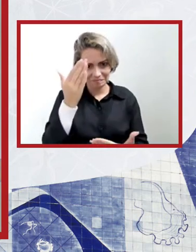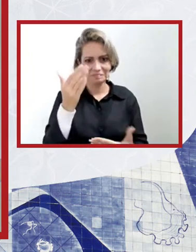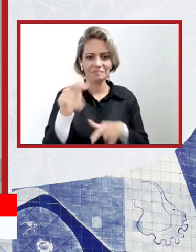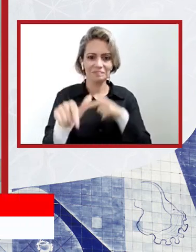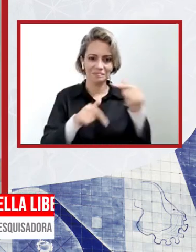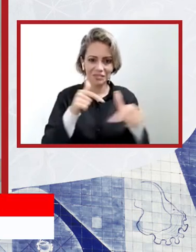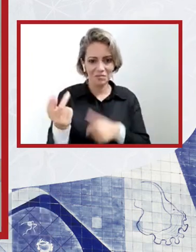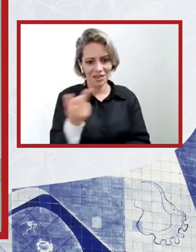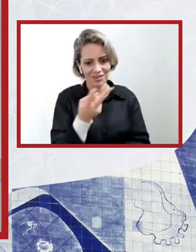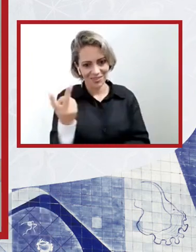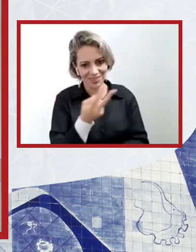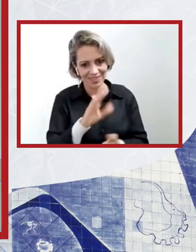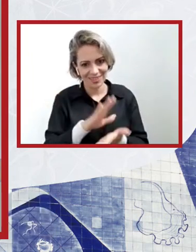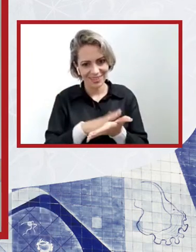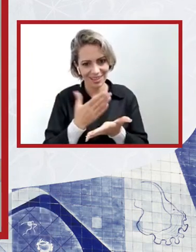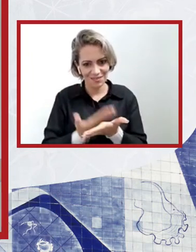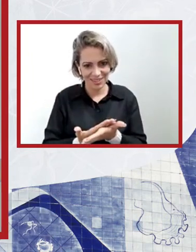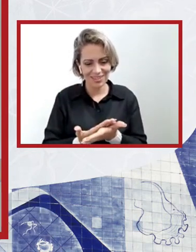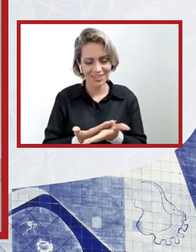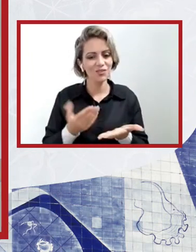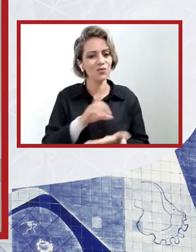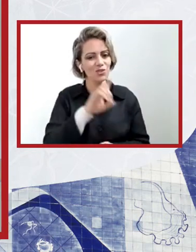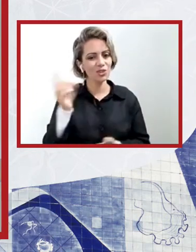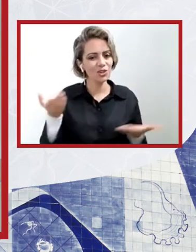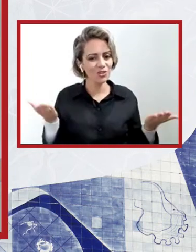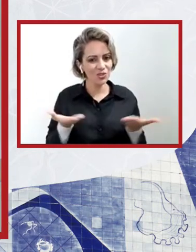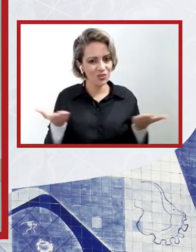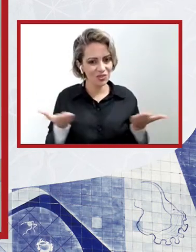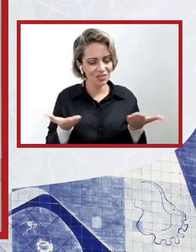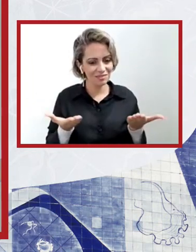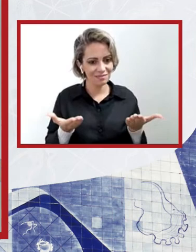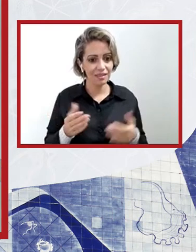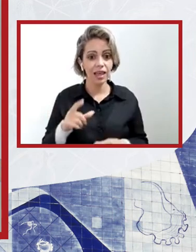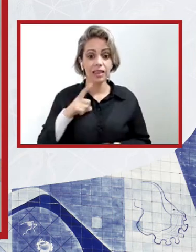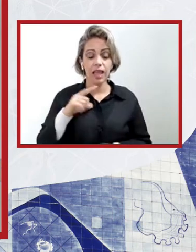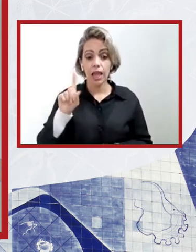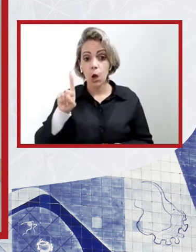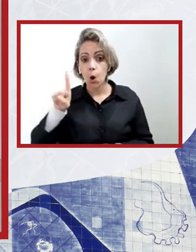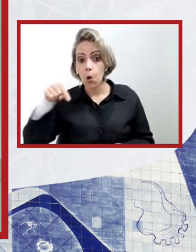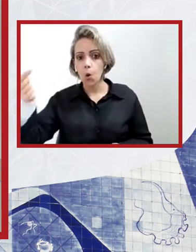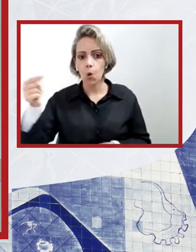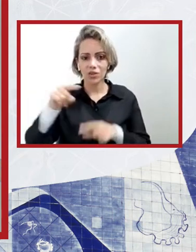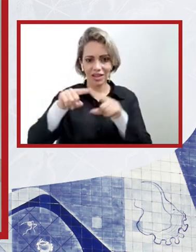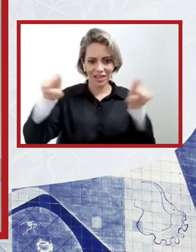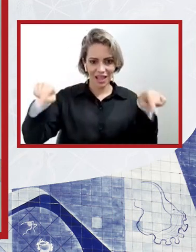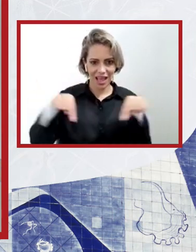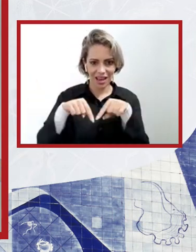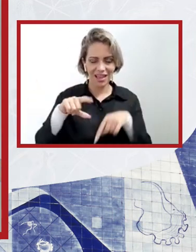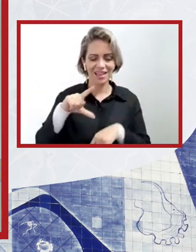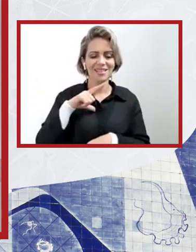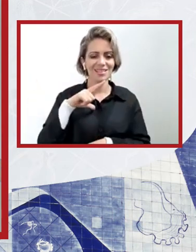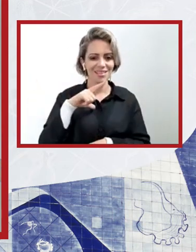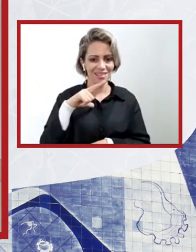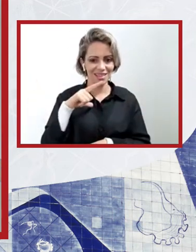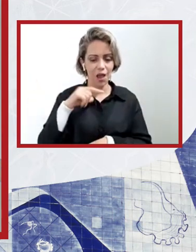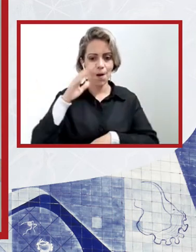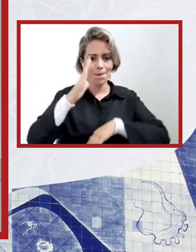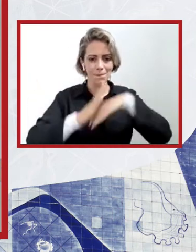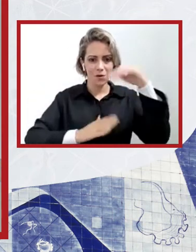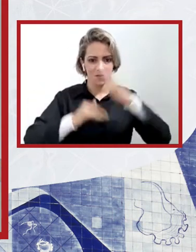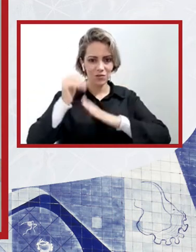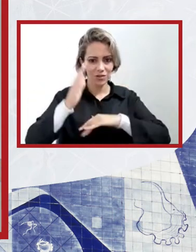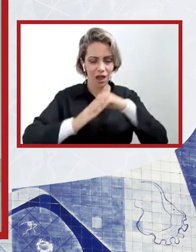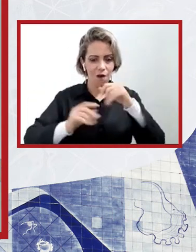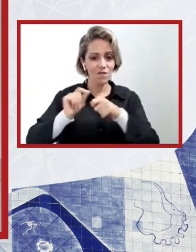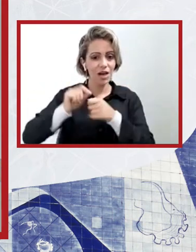intérpretes nesse dia de hoje. E a gente tem na segunda sala de transmissão o nosso profissional audiodescritor, que